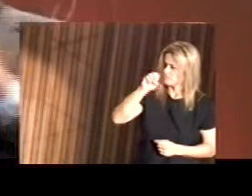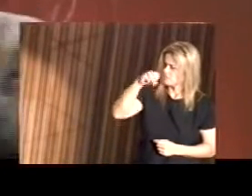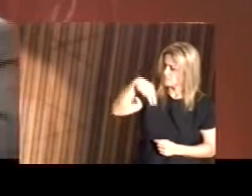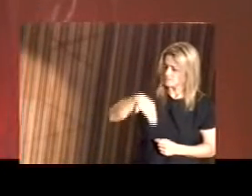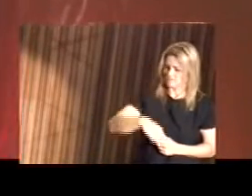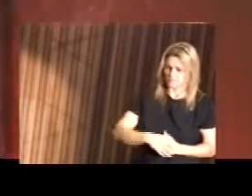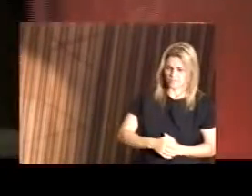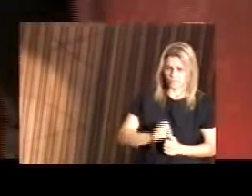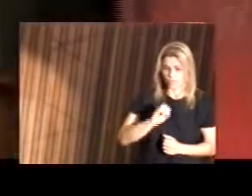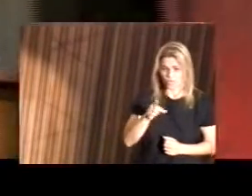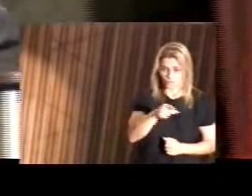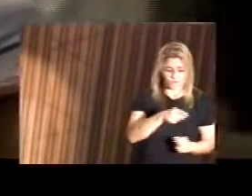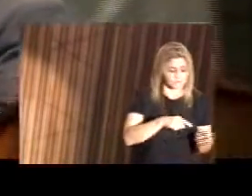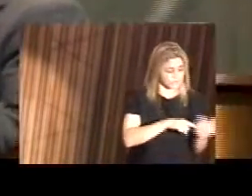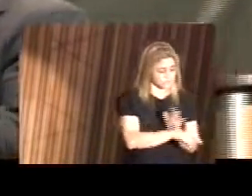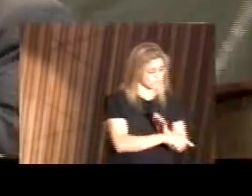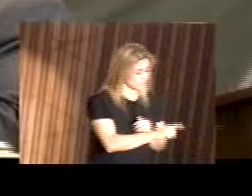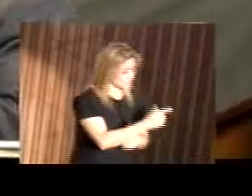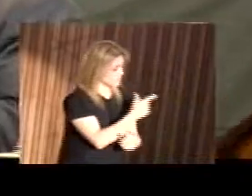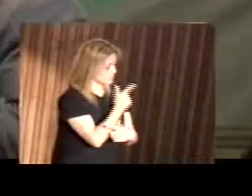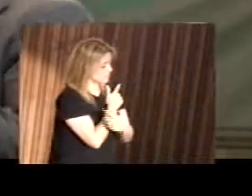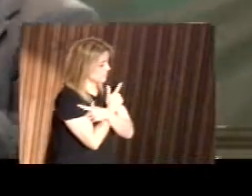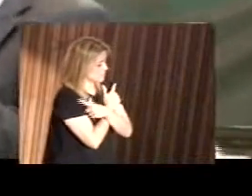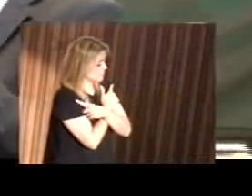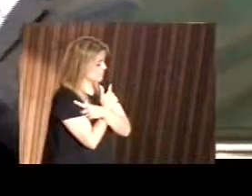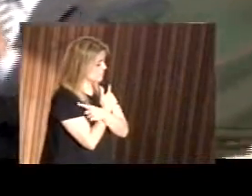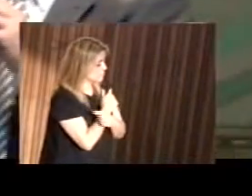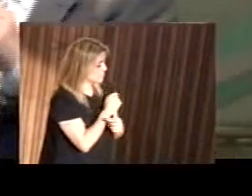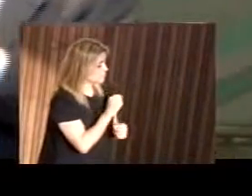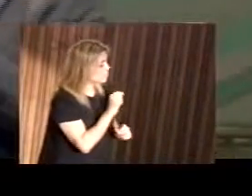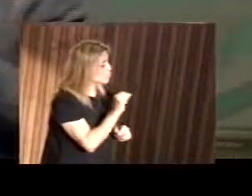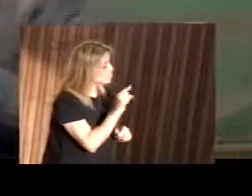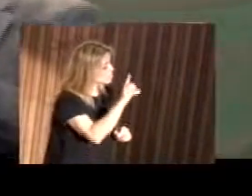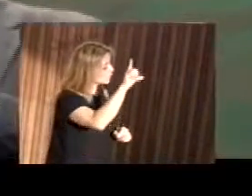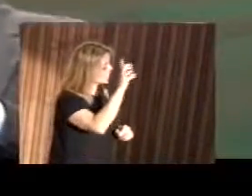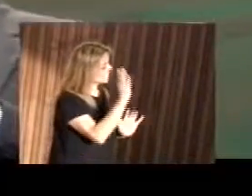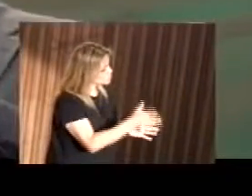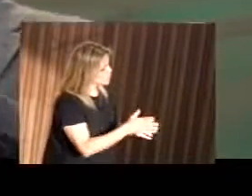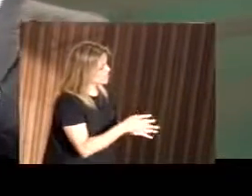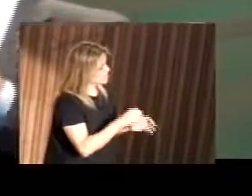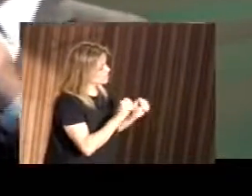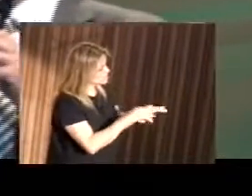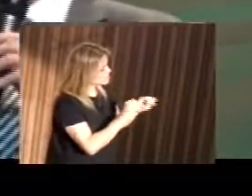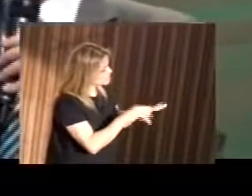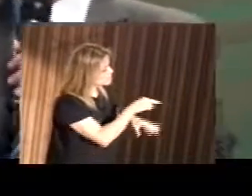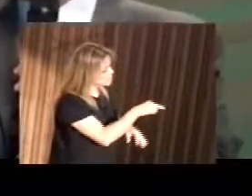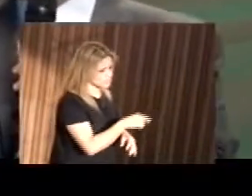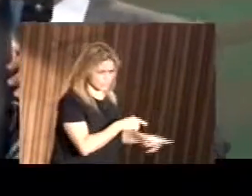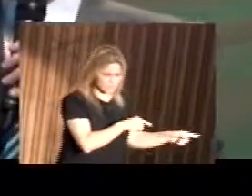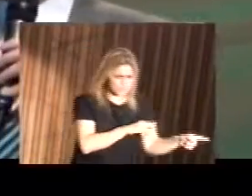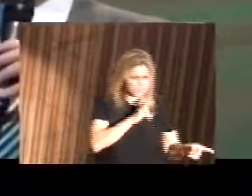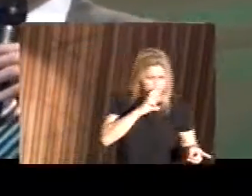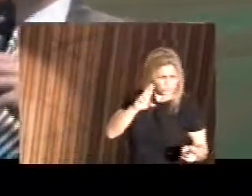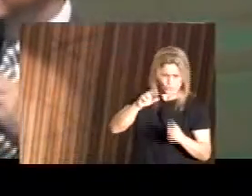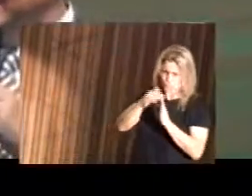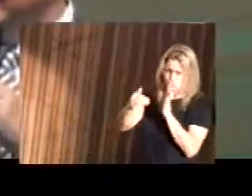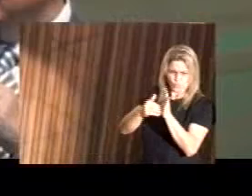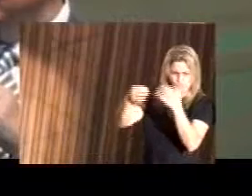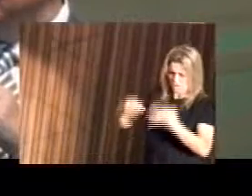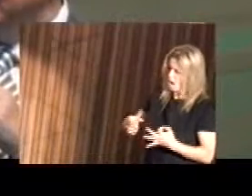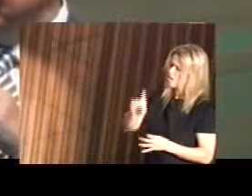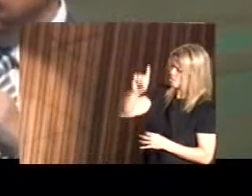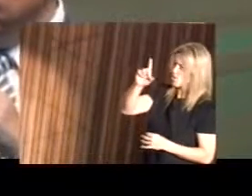Se a gente perguntasse para Ló, o que Deus já ensinou, ele poderia dizer de cor. Mas o que